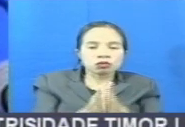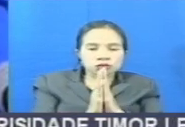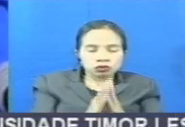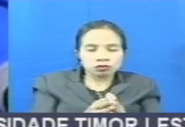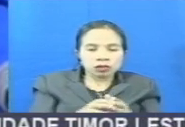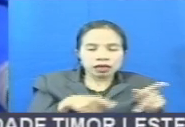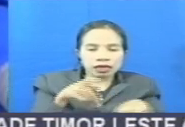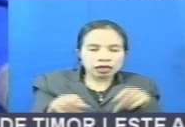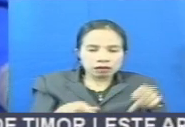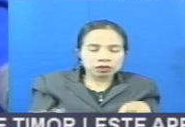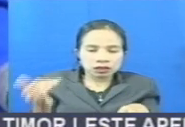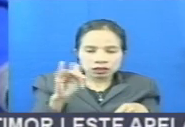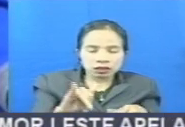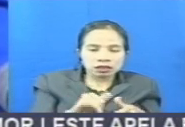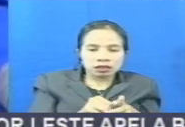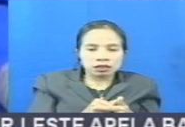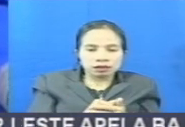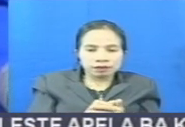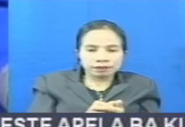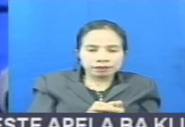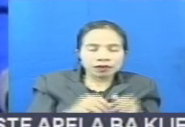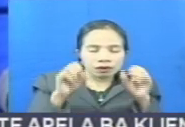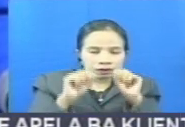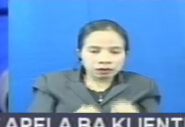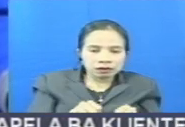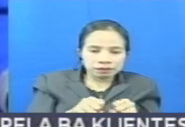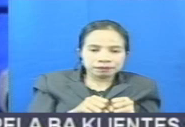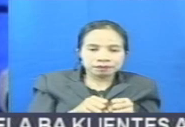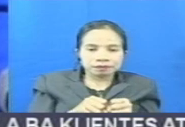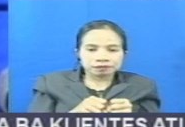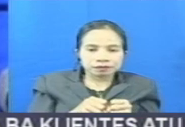vai ter a comunidade cira, antu, bele,